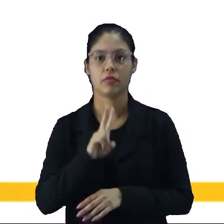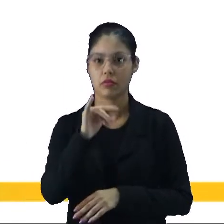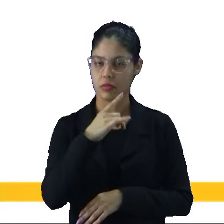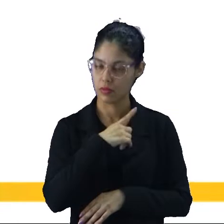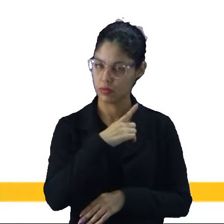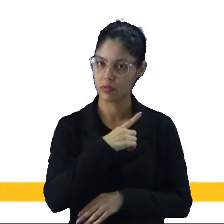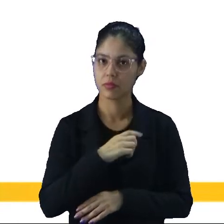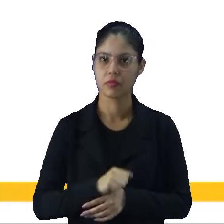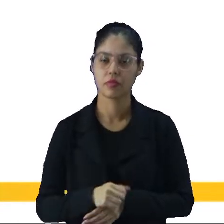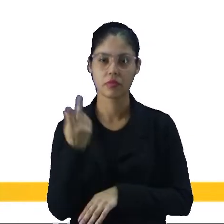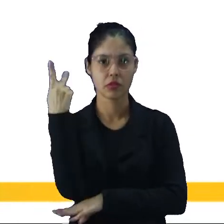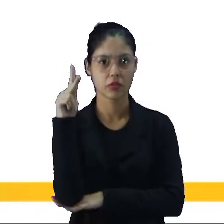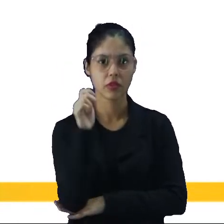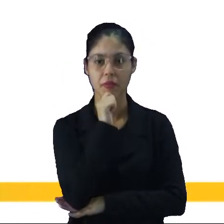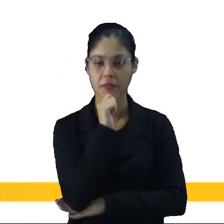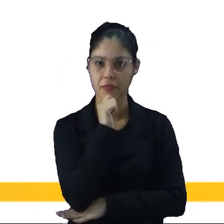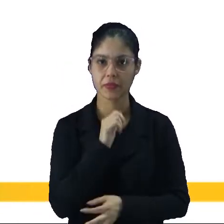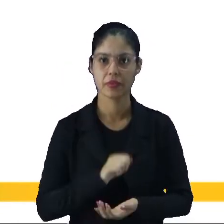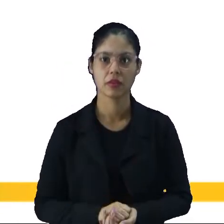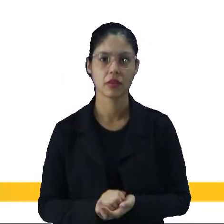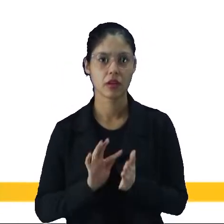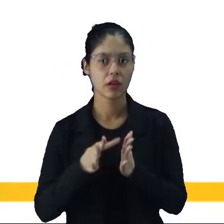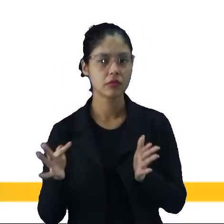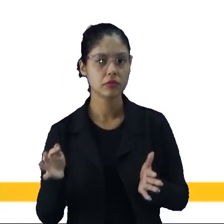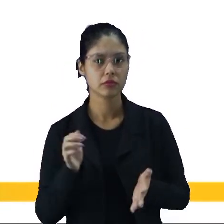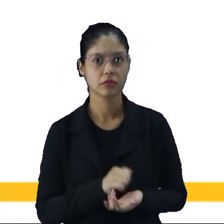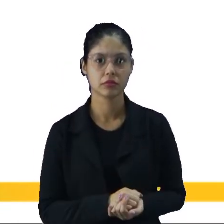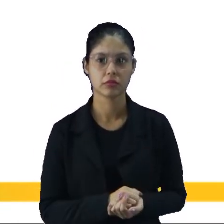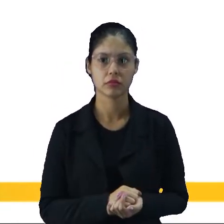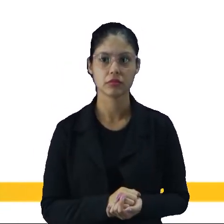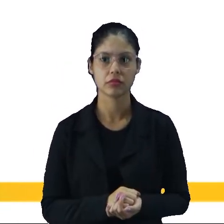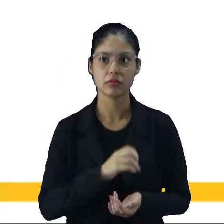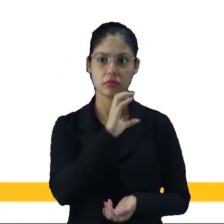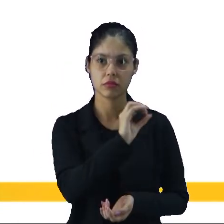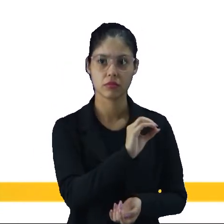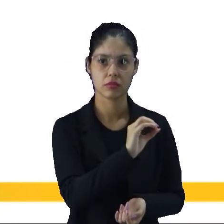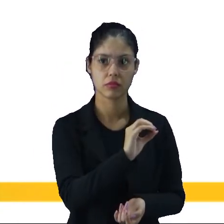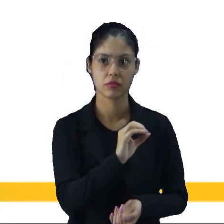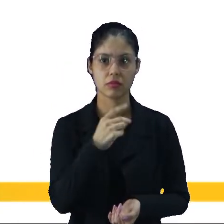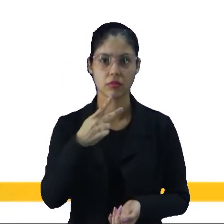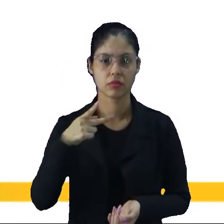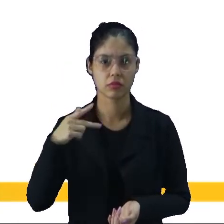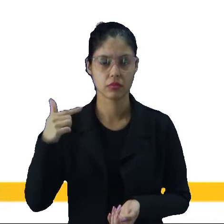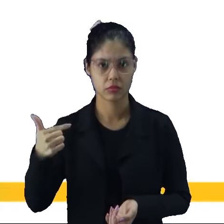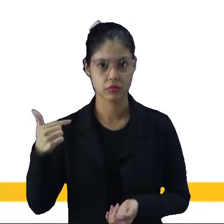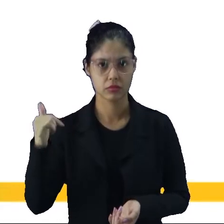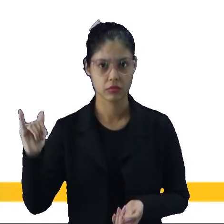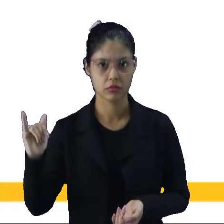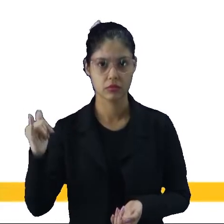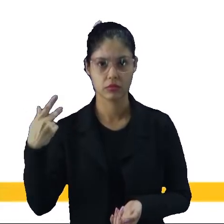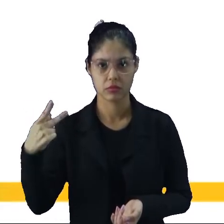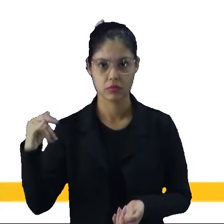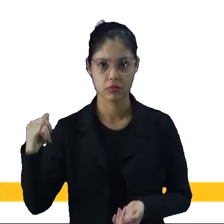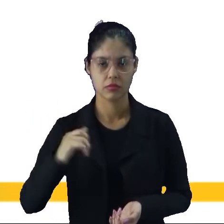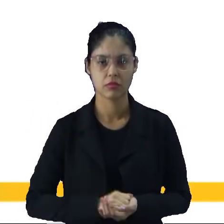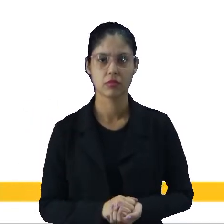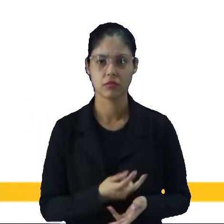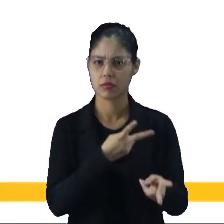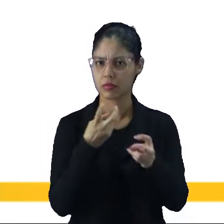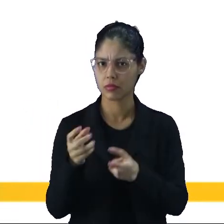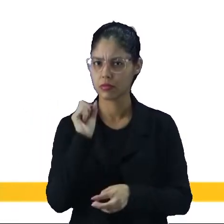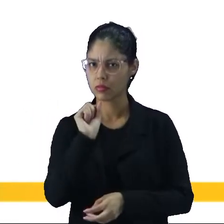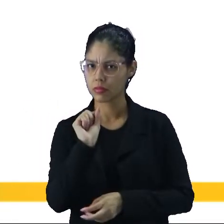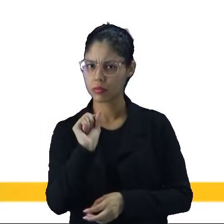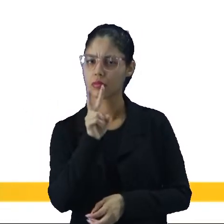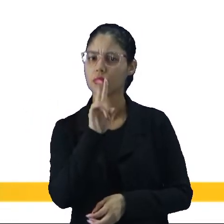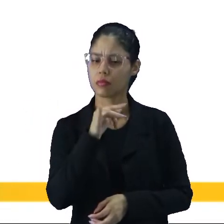ter isso aqui é o período dessa função. De 0, olha isso aqui, ó, a 2π, dá para perceber aqui, ó. Ela